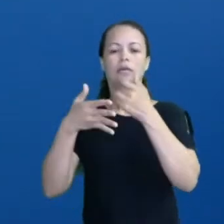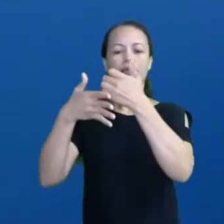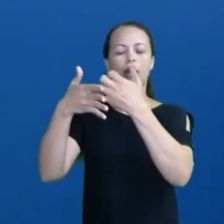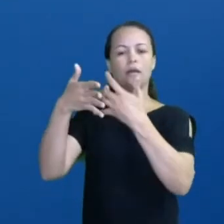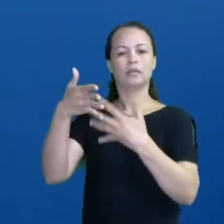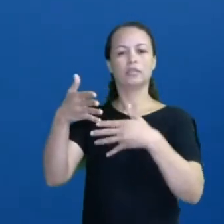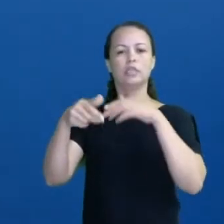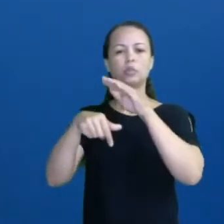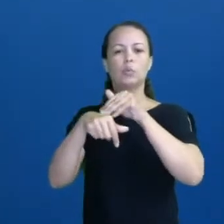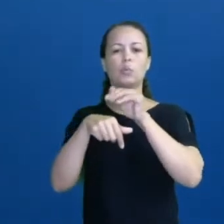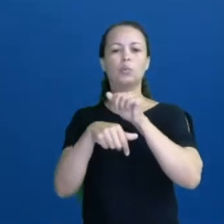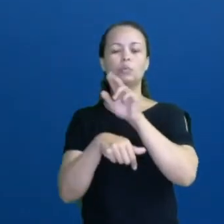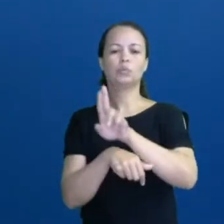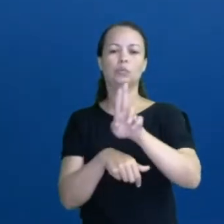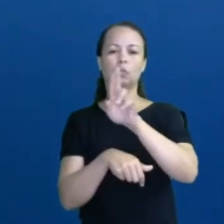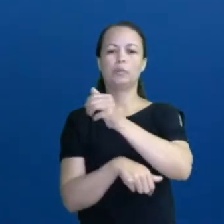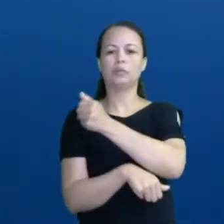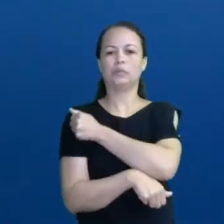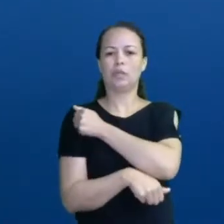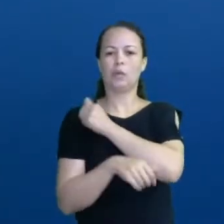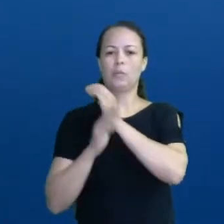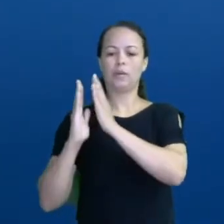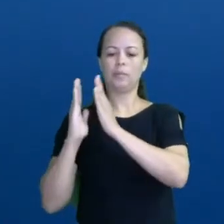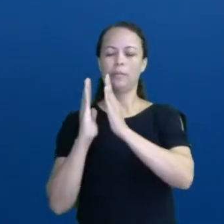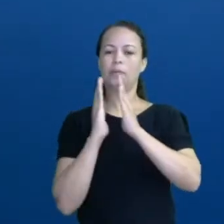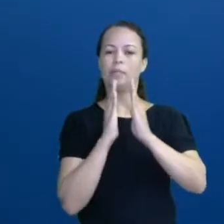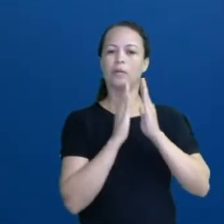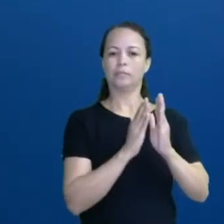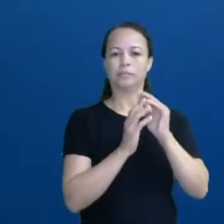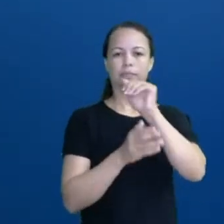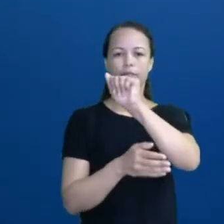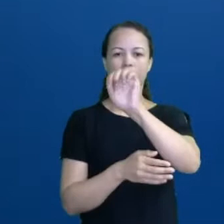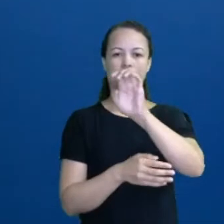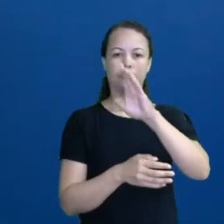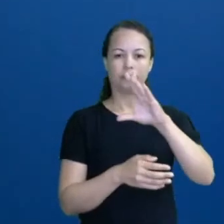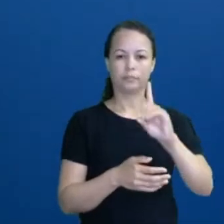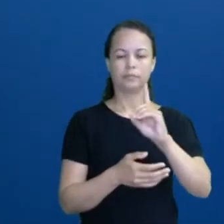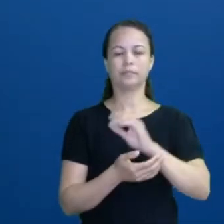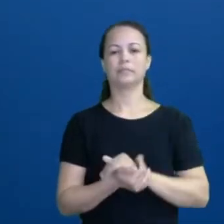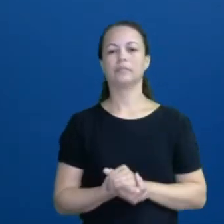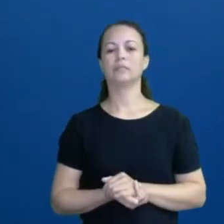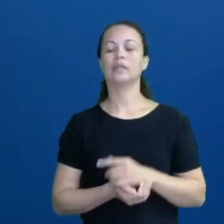de chamadas seguindo a ordem alfabética. Então, eu tenho aqui, ó,